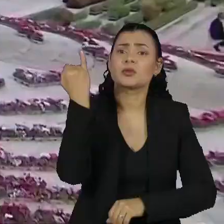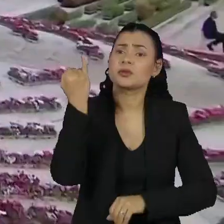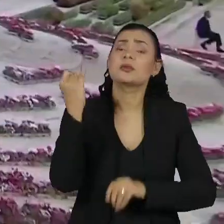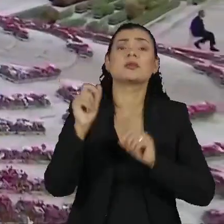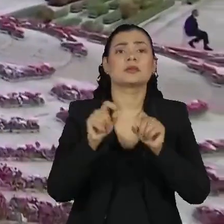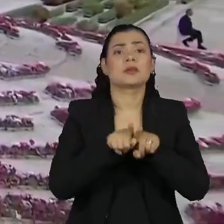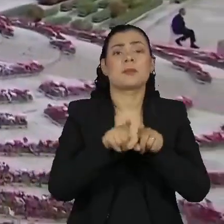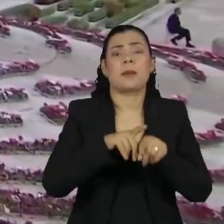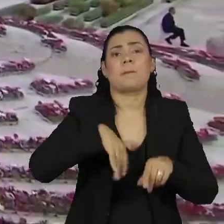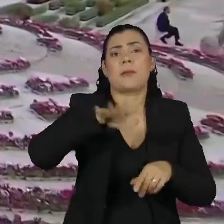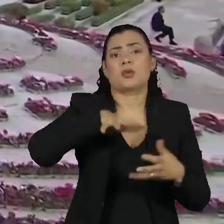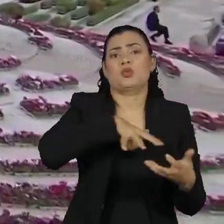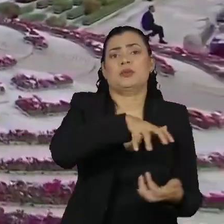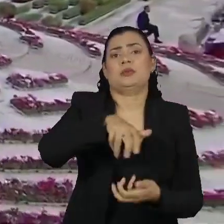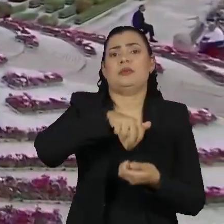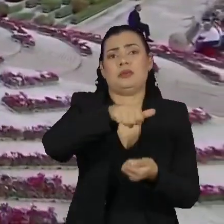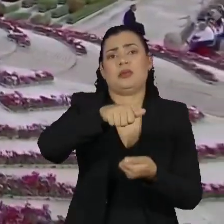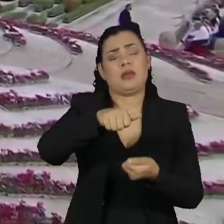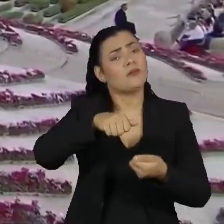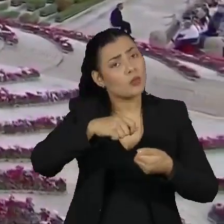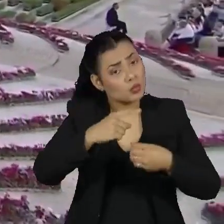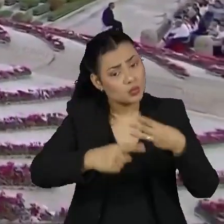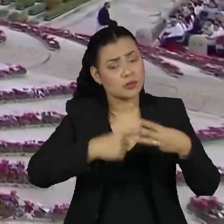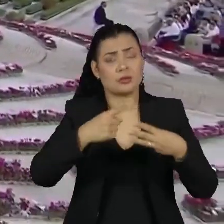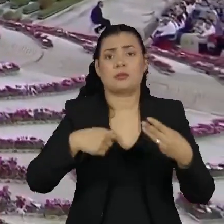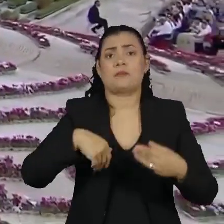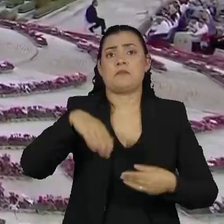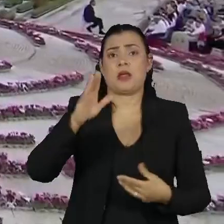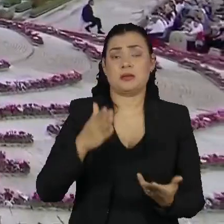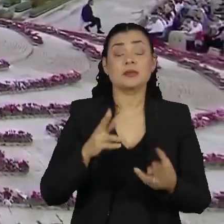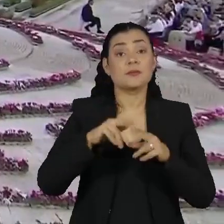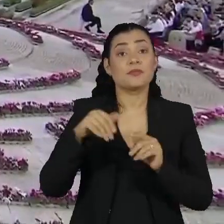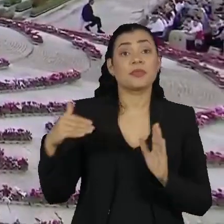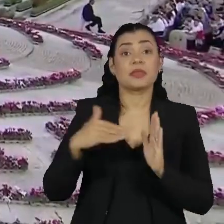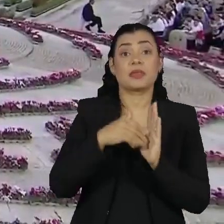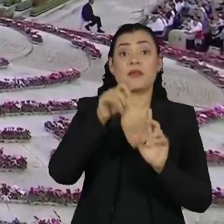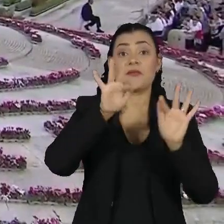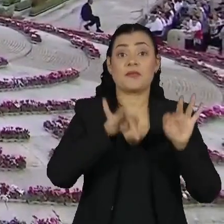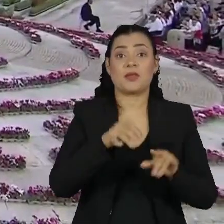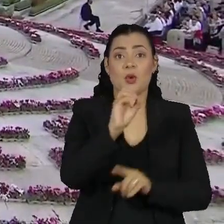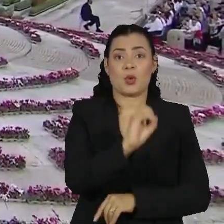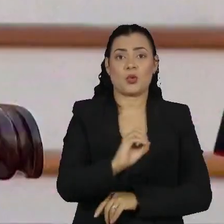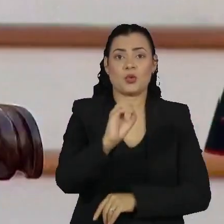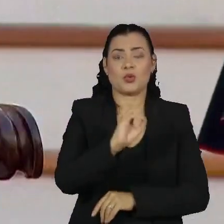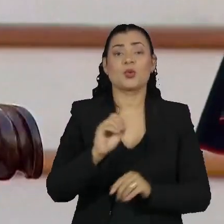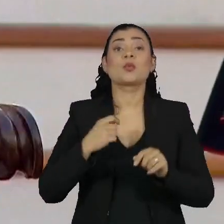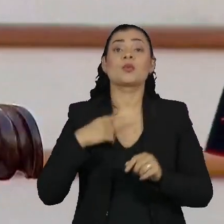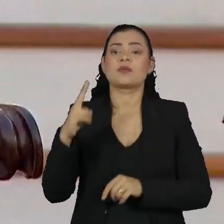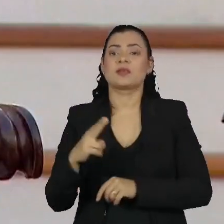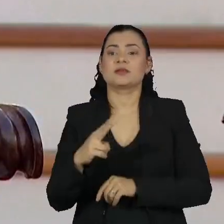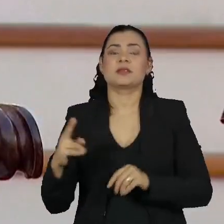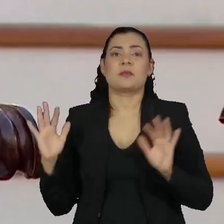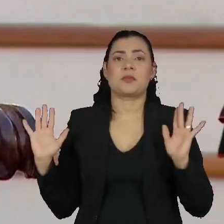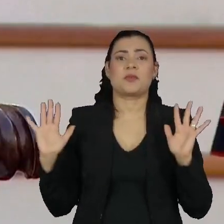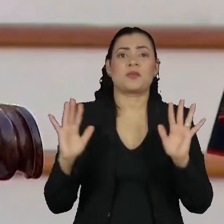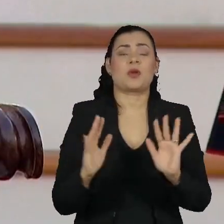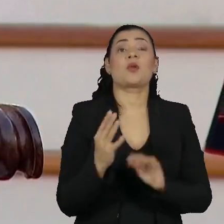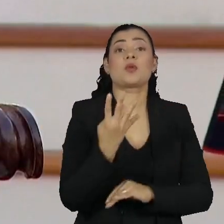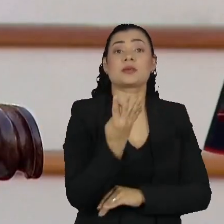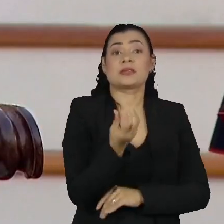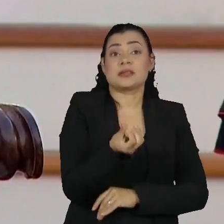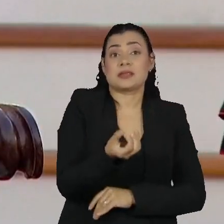energética o sínodo vai até o fim de outubro e reúne no Vaticano mais de 460